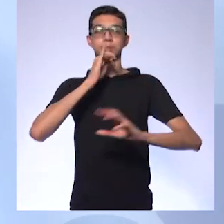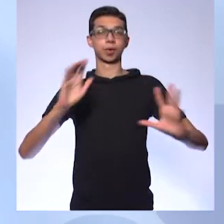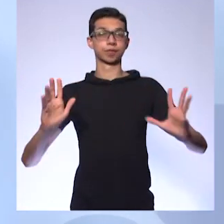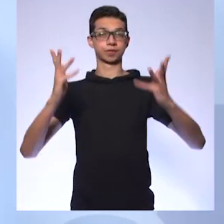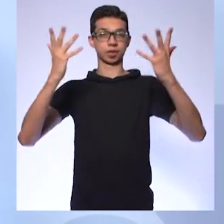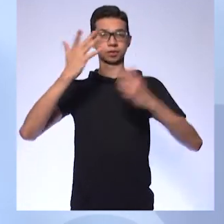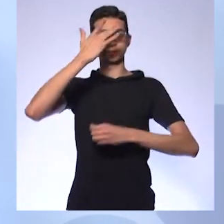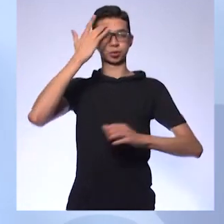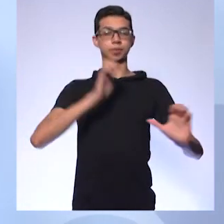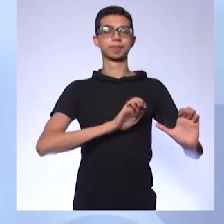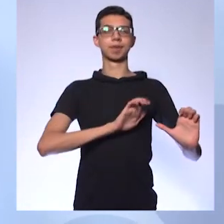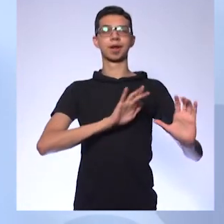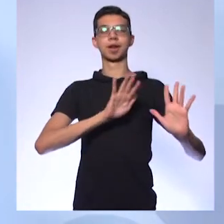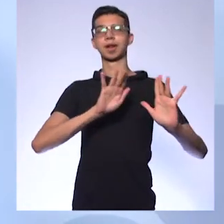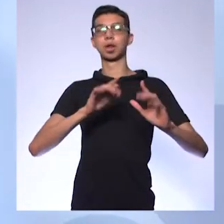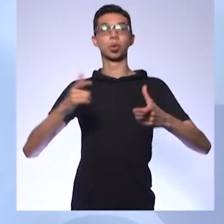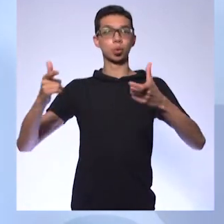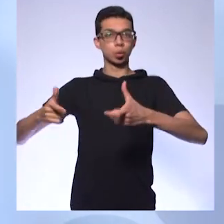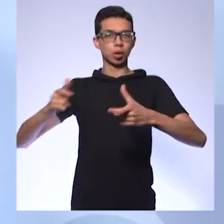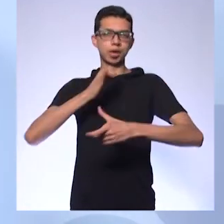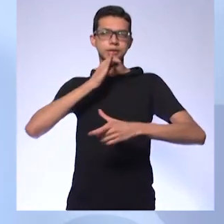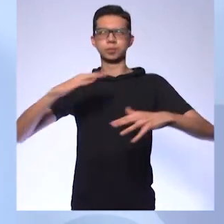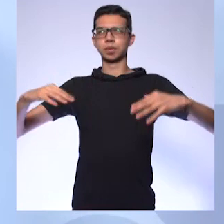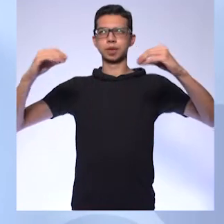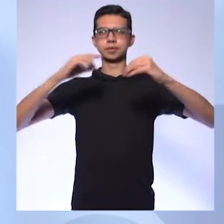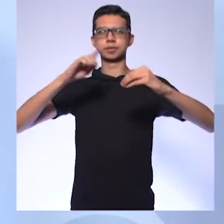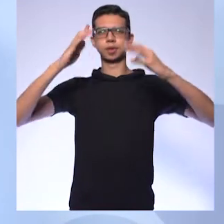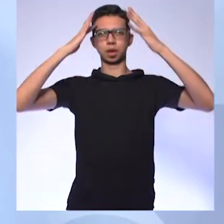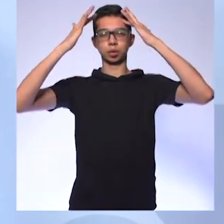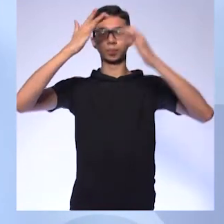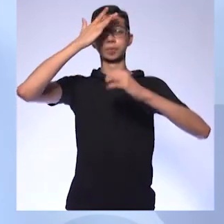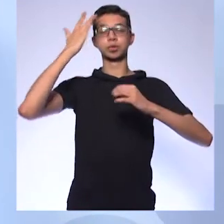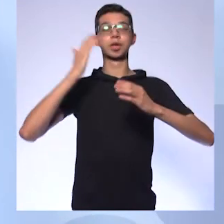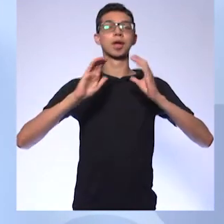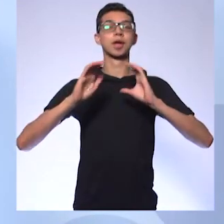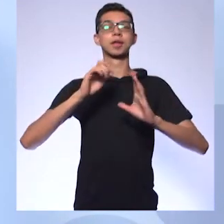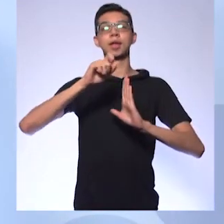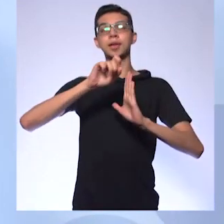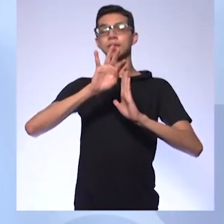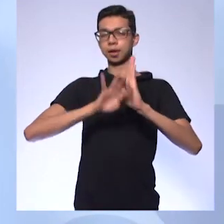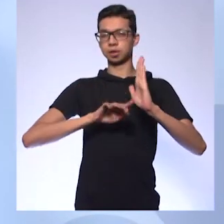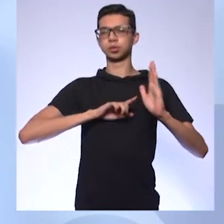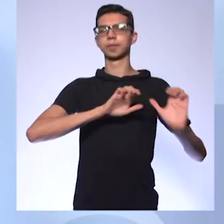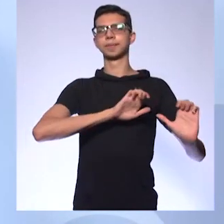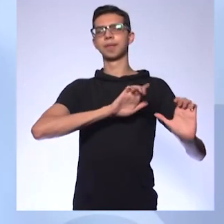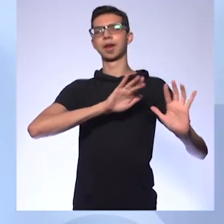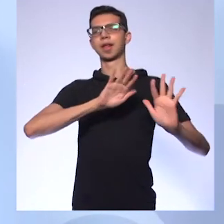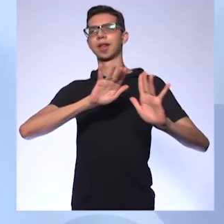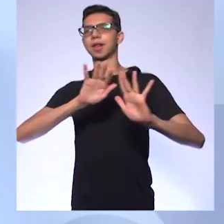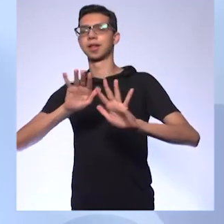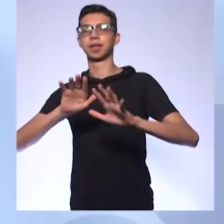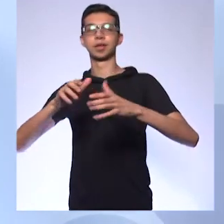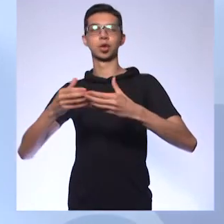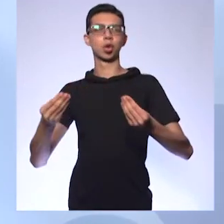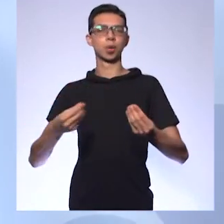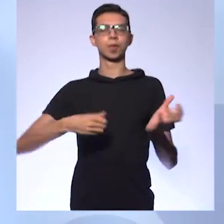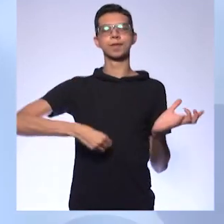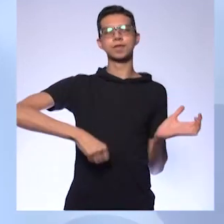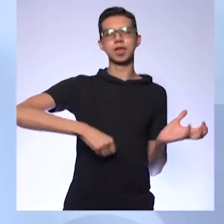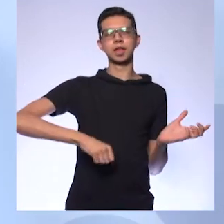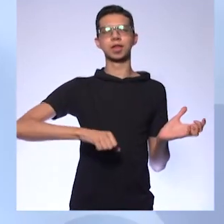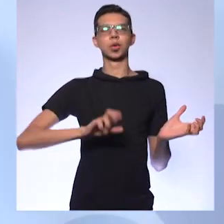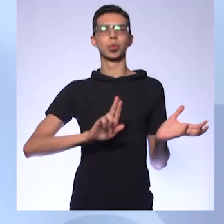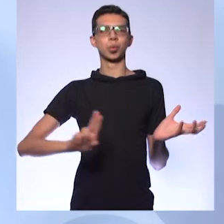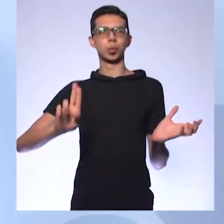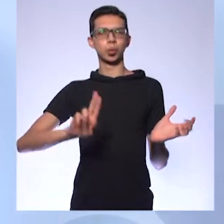vão lá cantar, festa num castelo, as pessoas vão cantar os textos acompanhados de quê? De violão, lira,